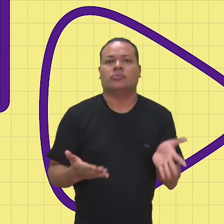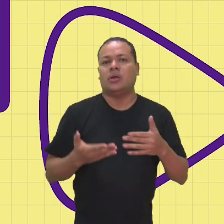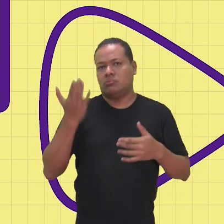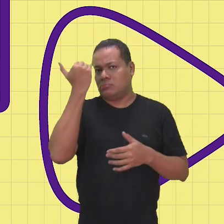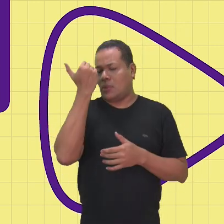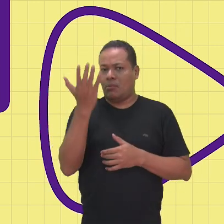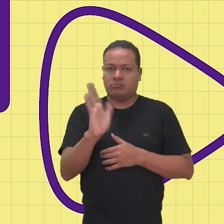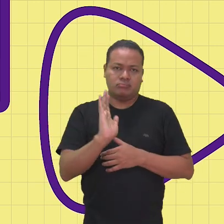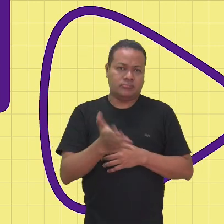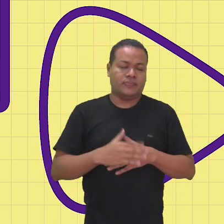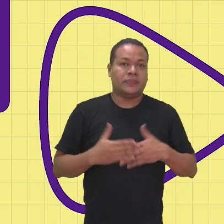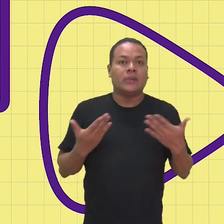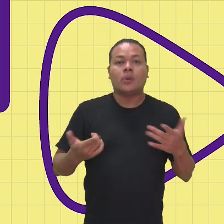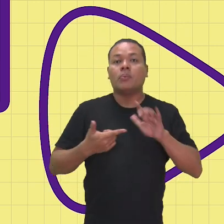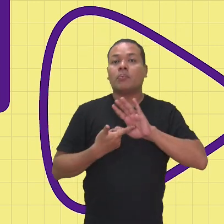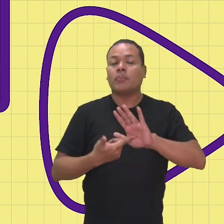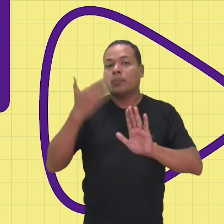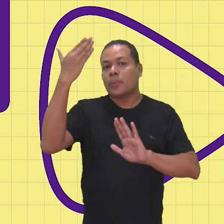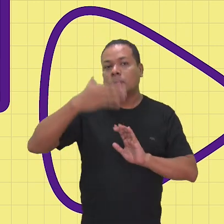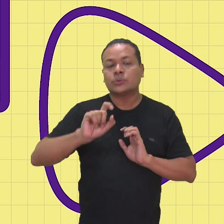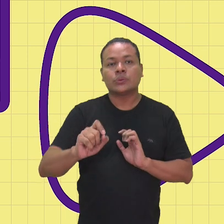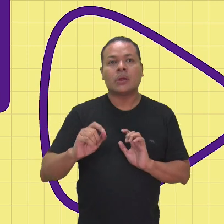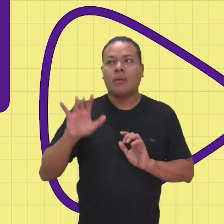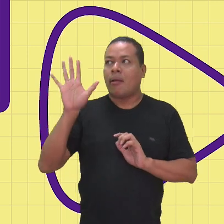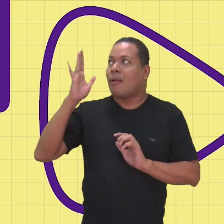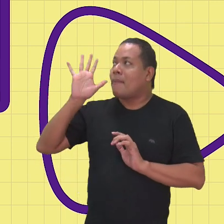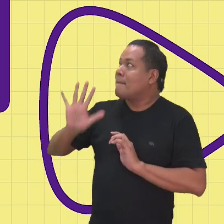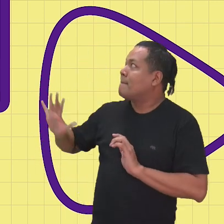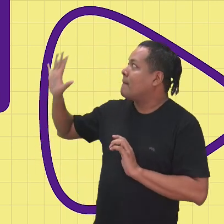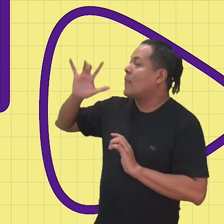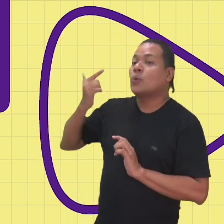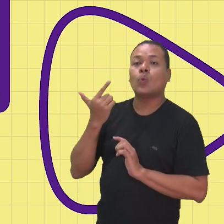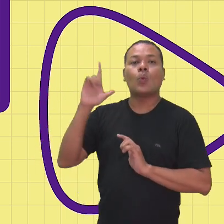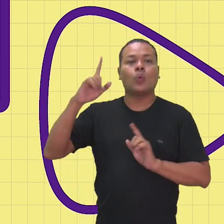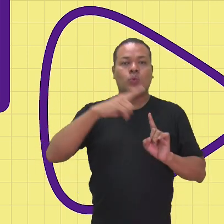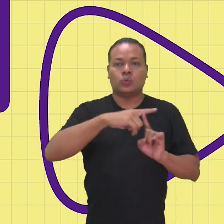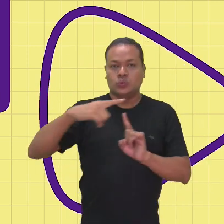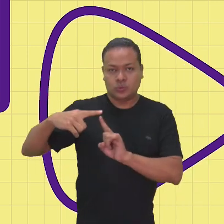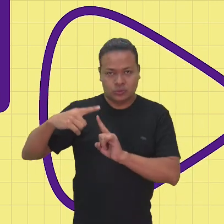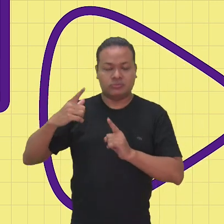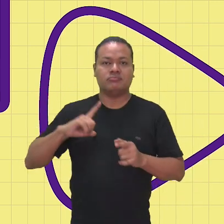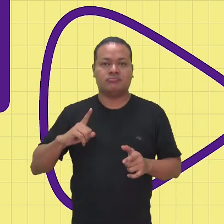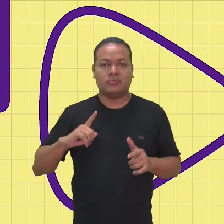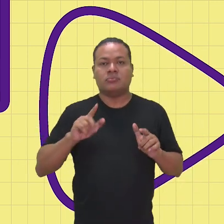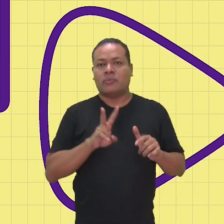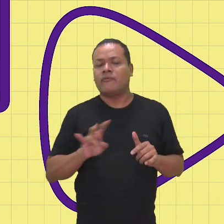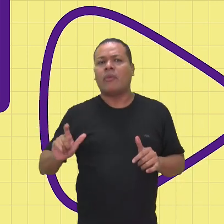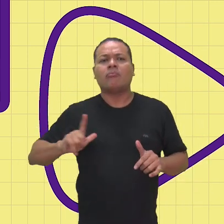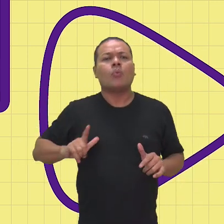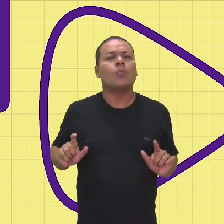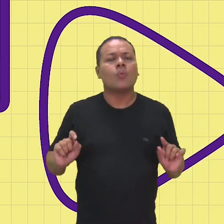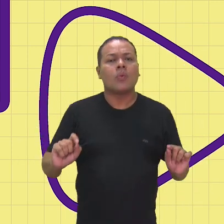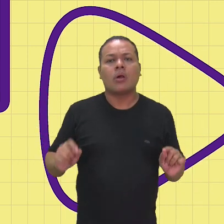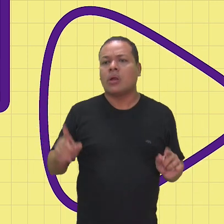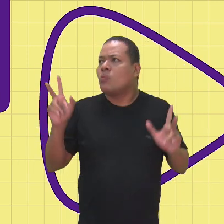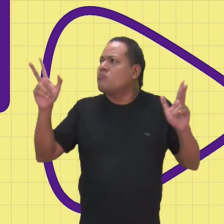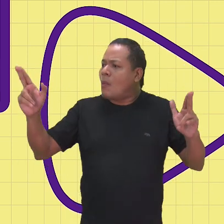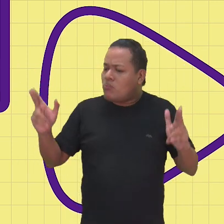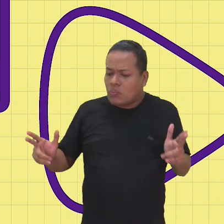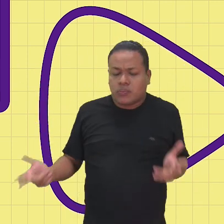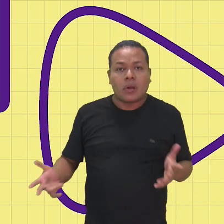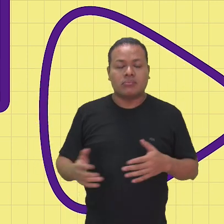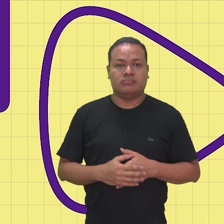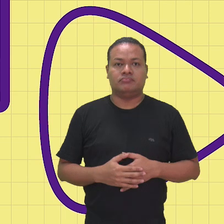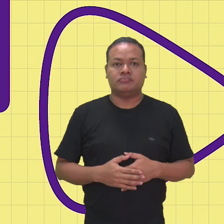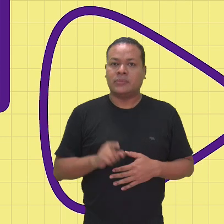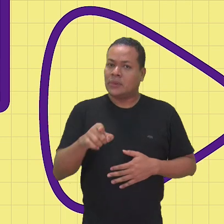falando. E aí ele mostra aí a imagem, né, de outro tipo de estação de tratamento, mas vai ter o mesmo funcionamento. E aí ele